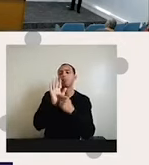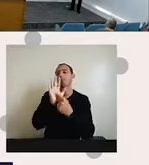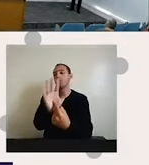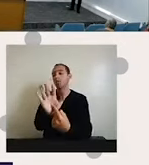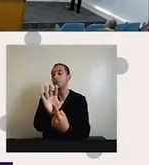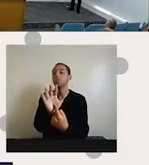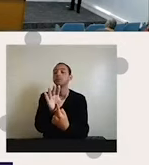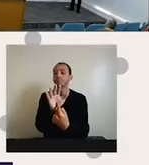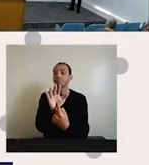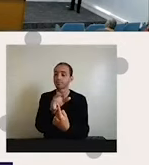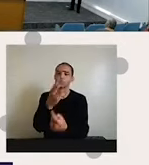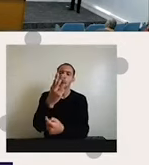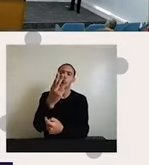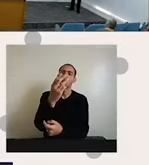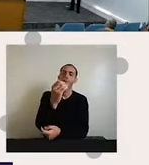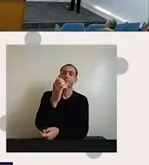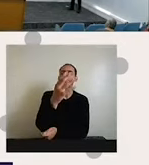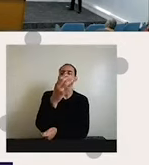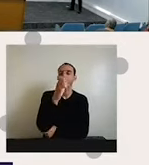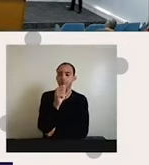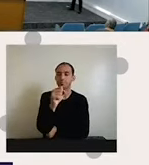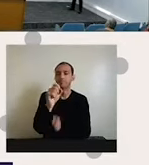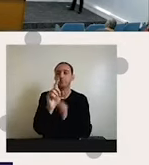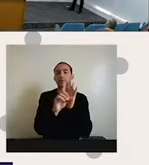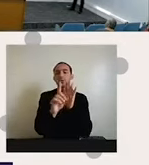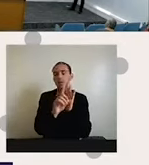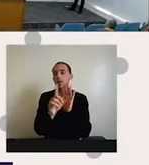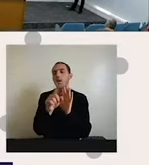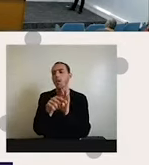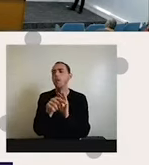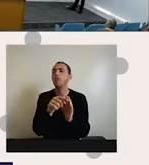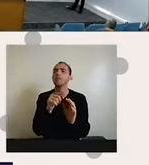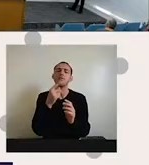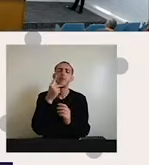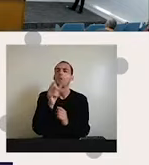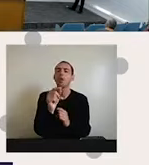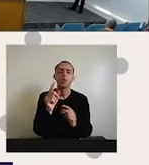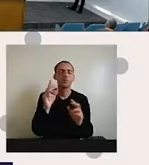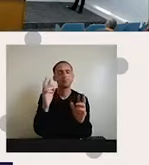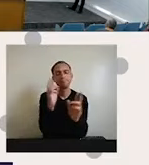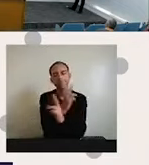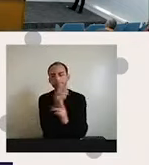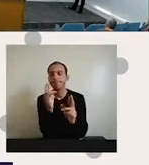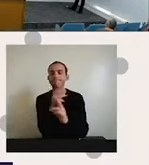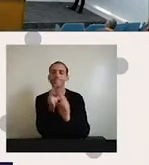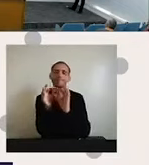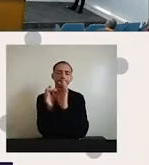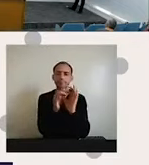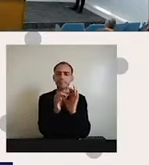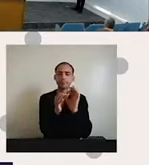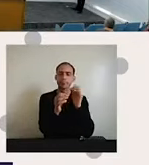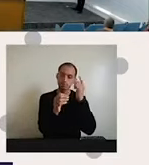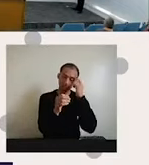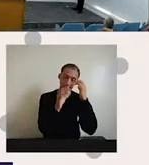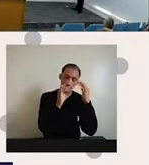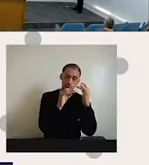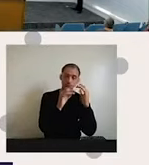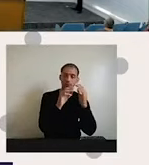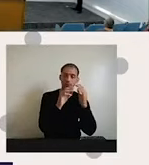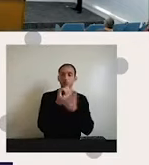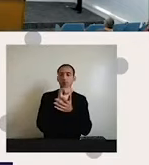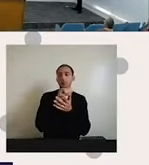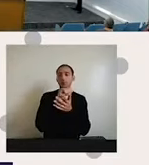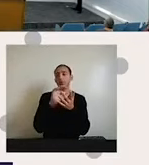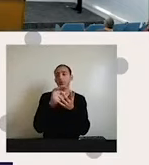uma relação entre o transtorno mental e a atividade econômica? O outro grupamento, F20 a F29, que são as